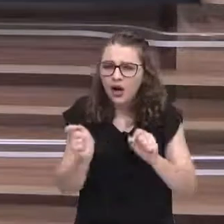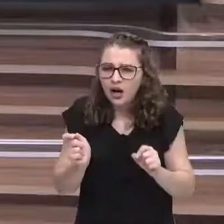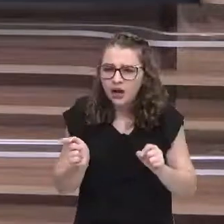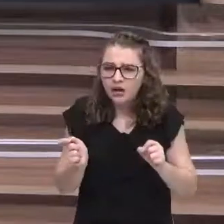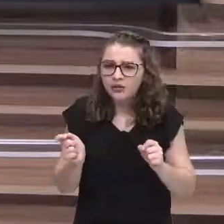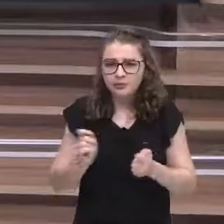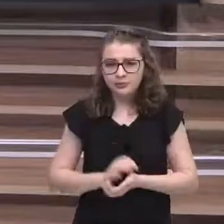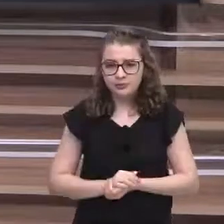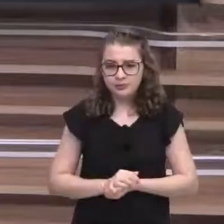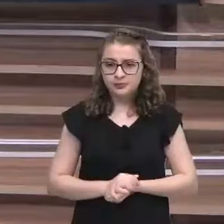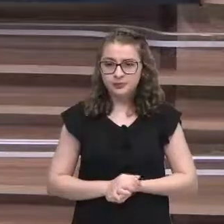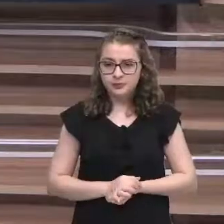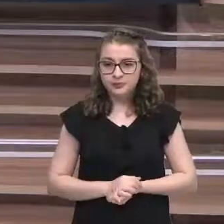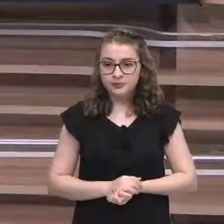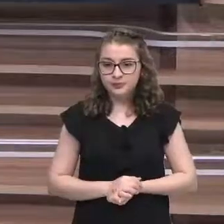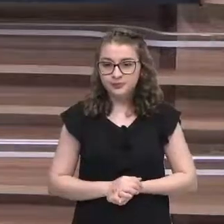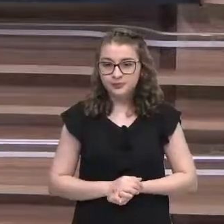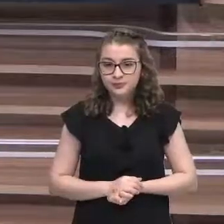isso.